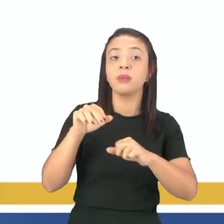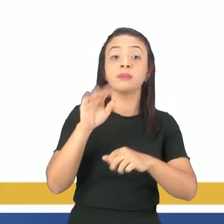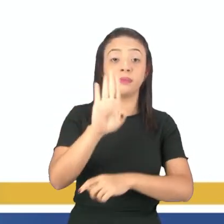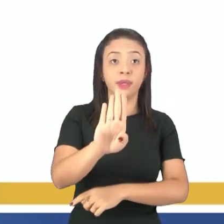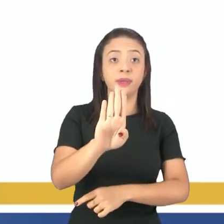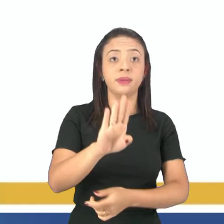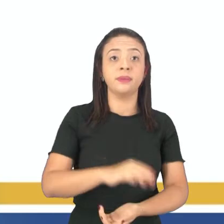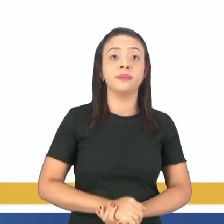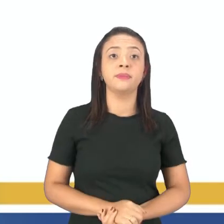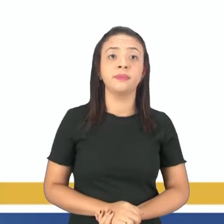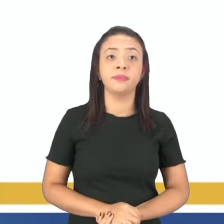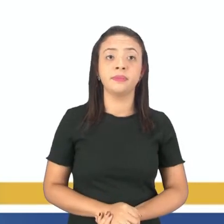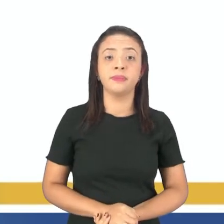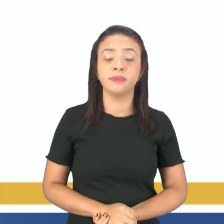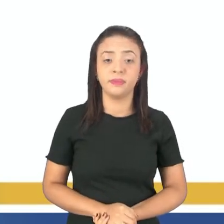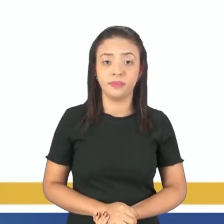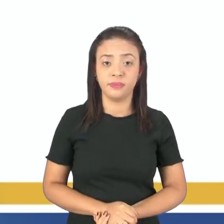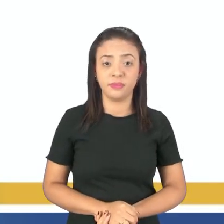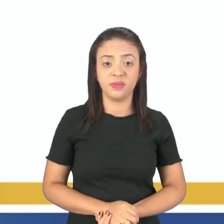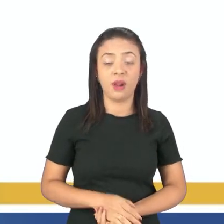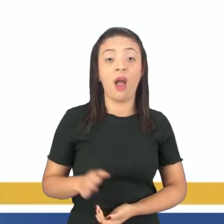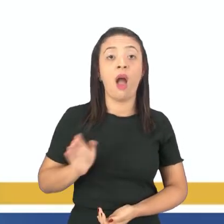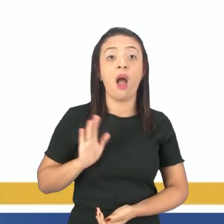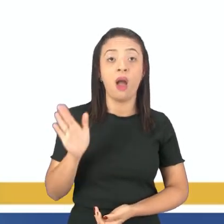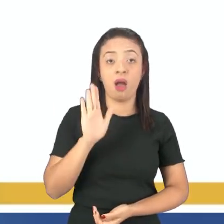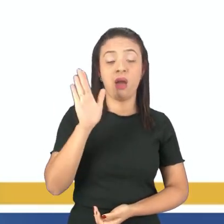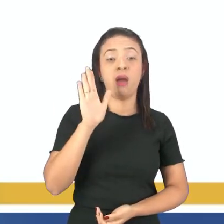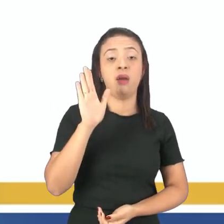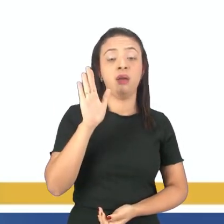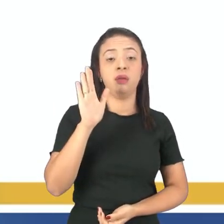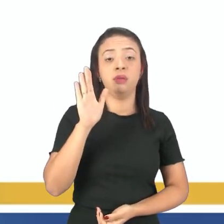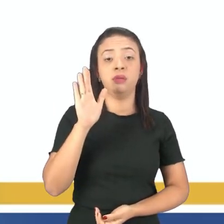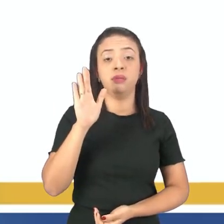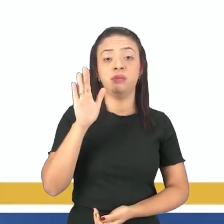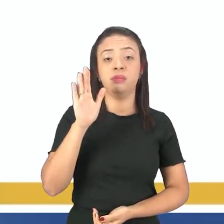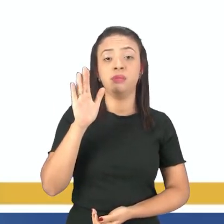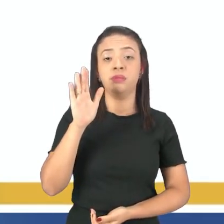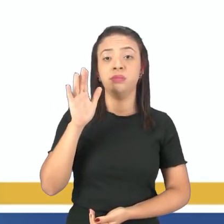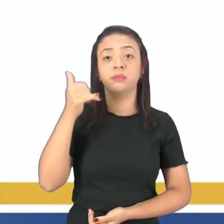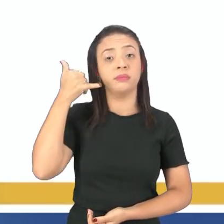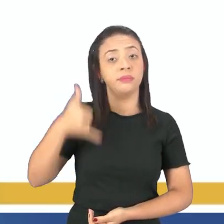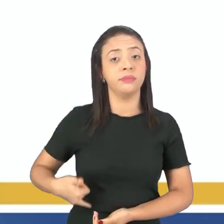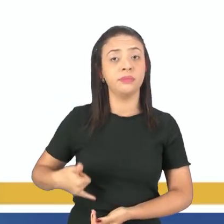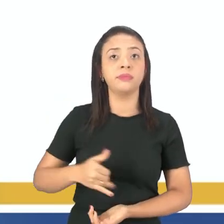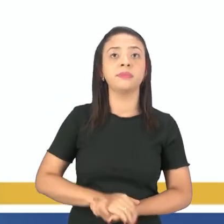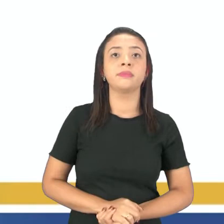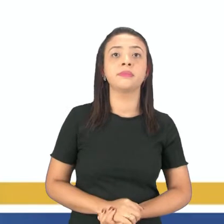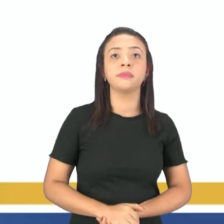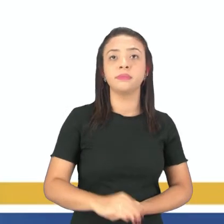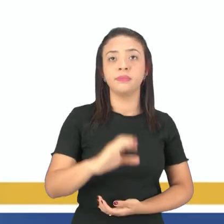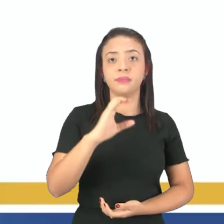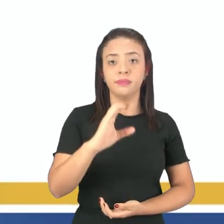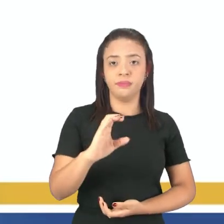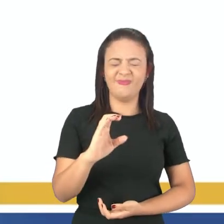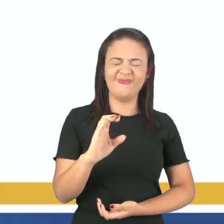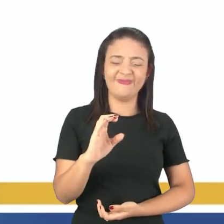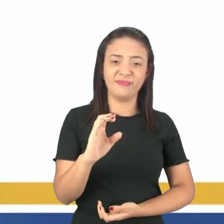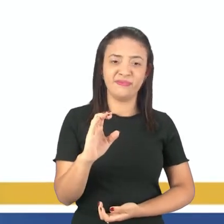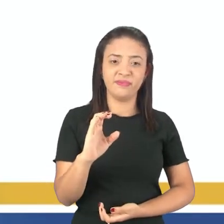B, expensive, que significa caro, e cell phone. E na letra C,